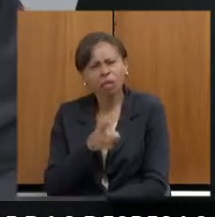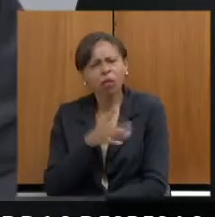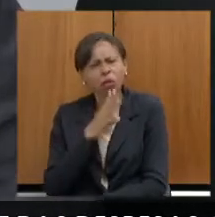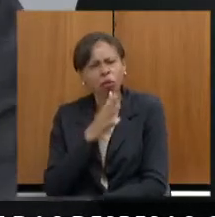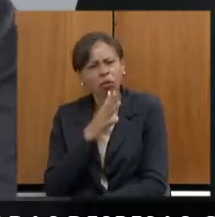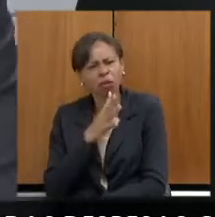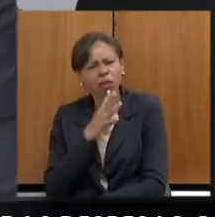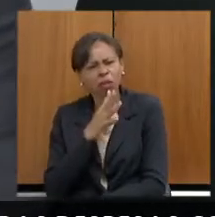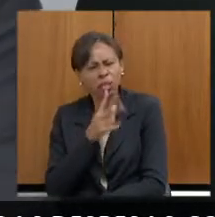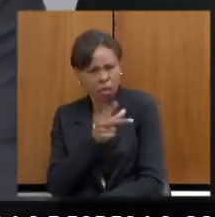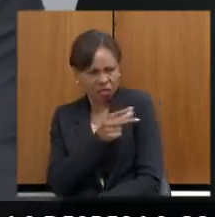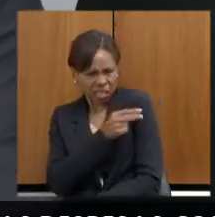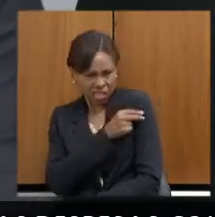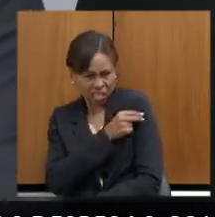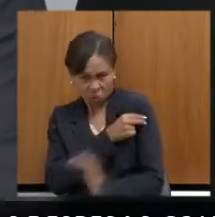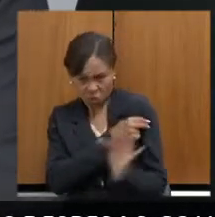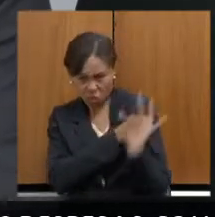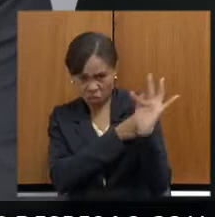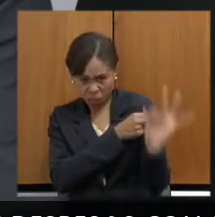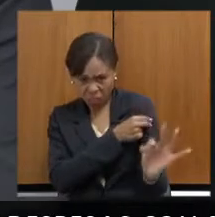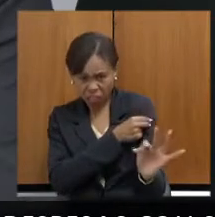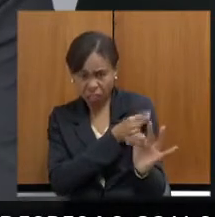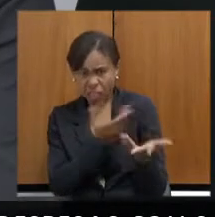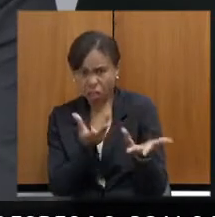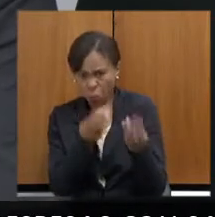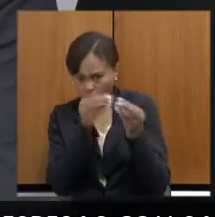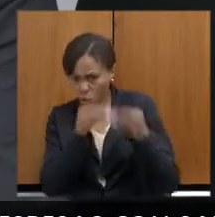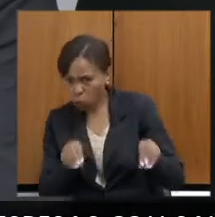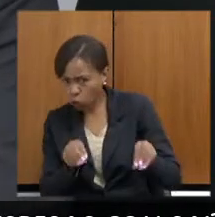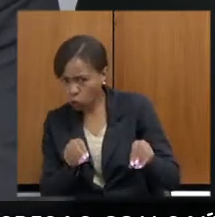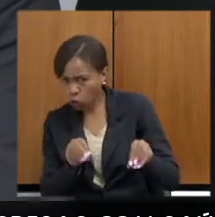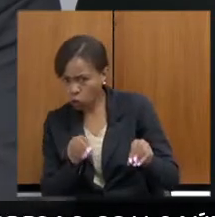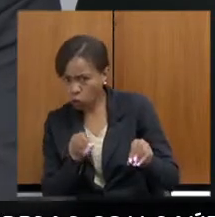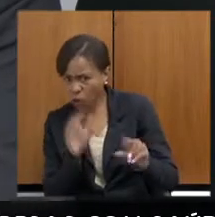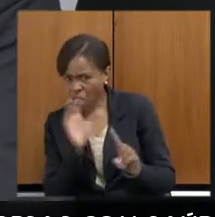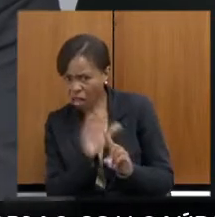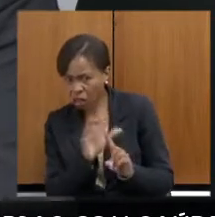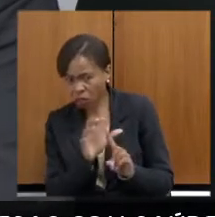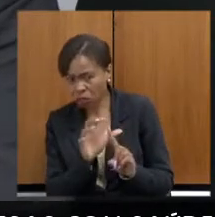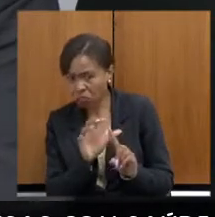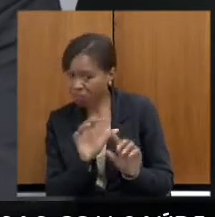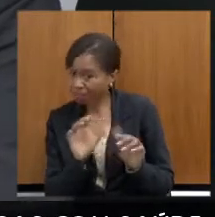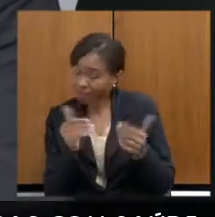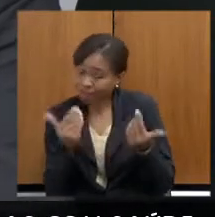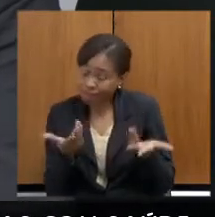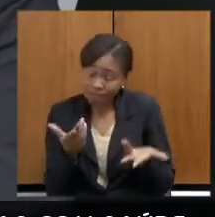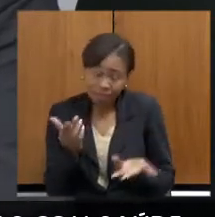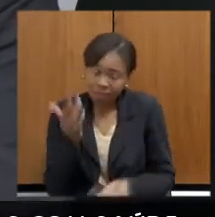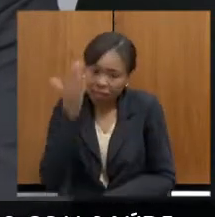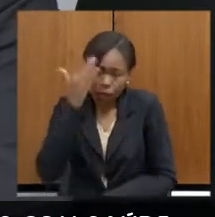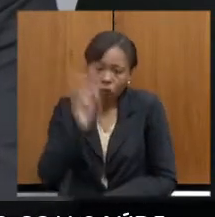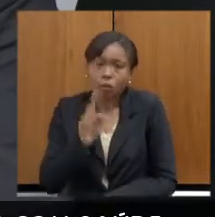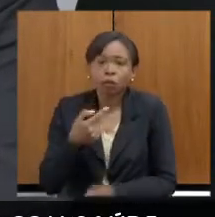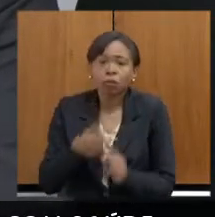efeito de longo prazo da vacina não porque a vacina que foi mais longo que foi porque o a primeira vacina que foi colocar